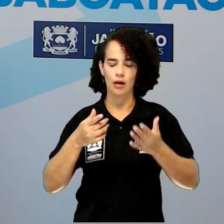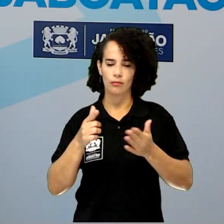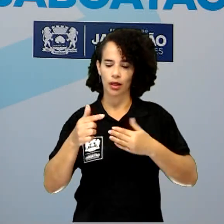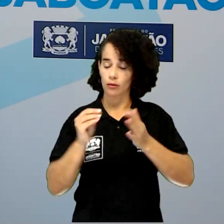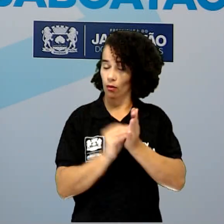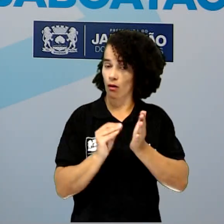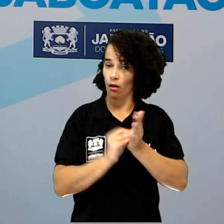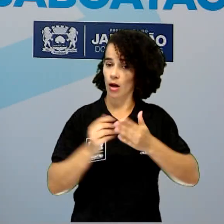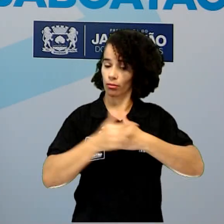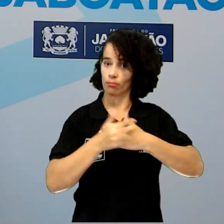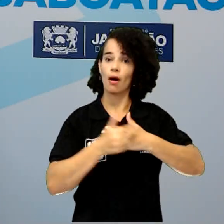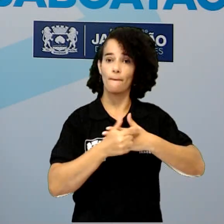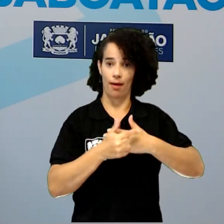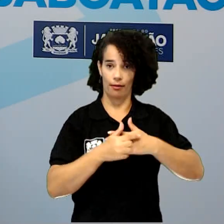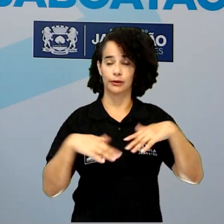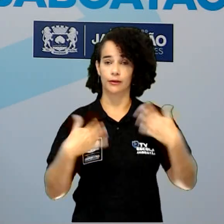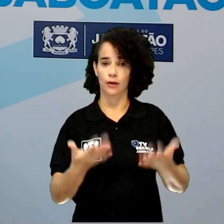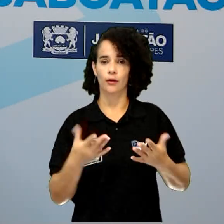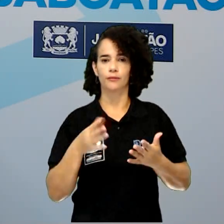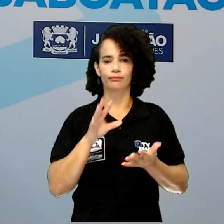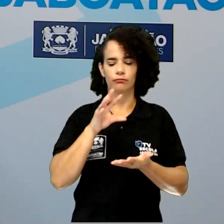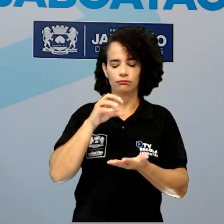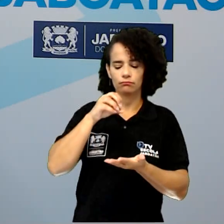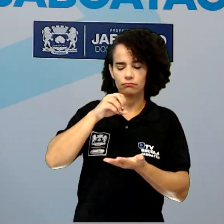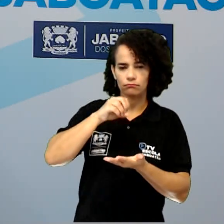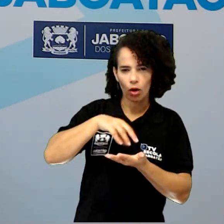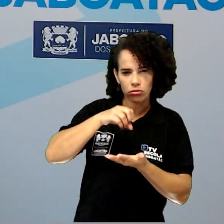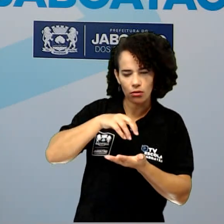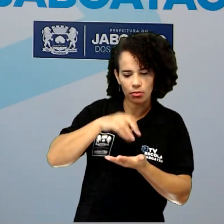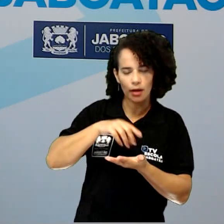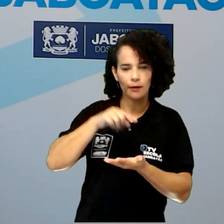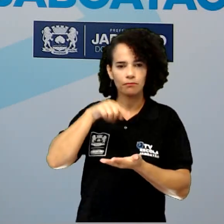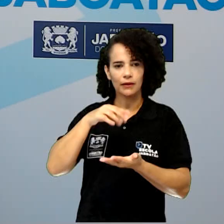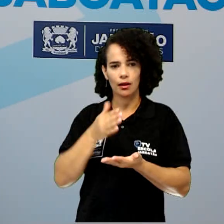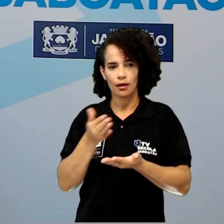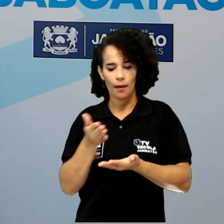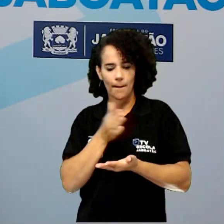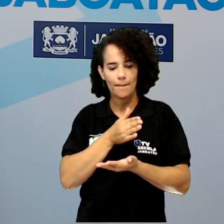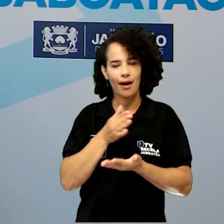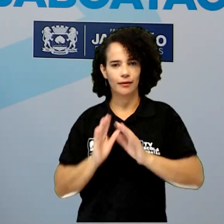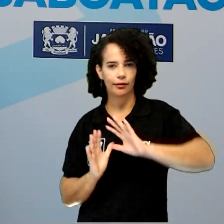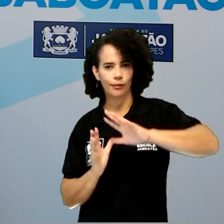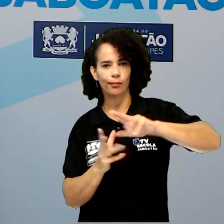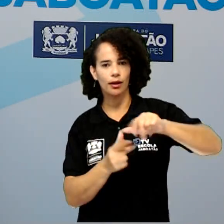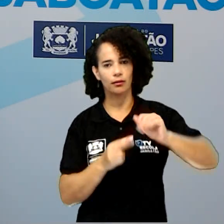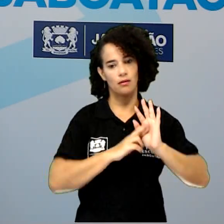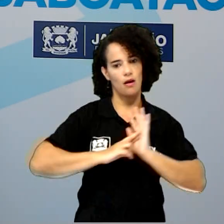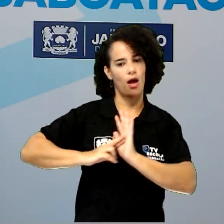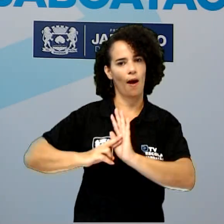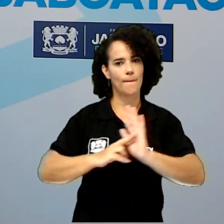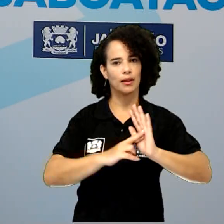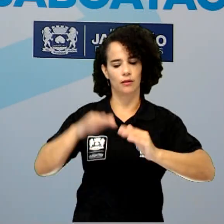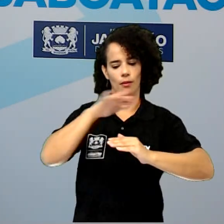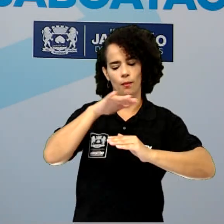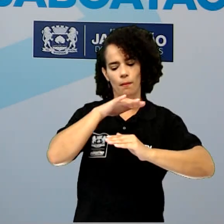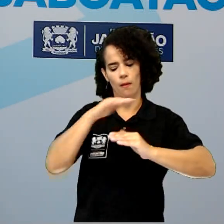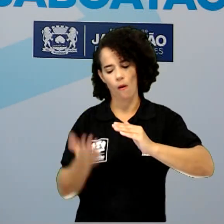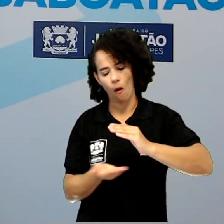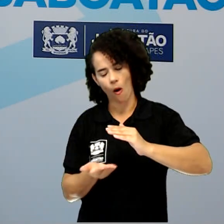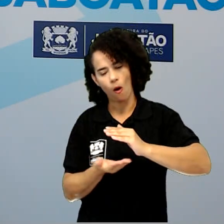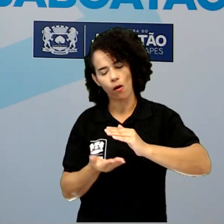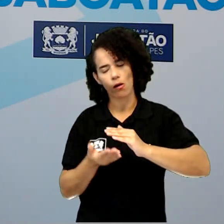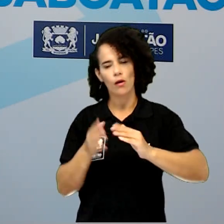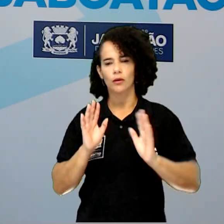para tentar tirar uma cópia desta parte do planeta e representar os polos ou